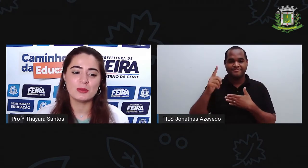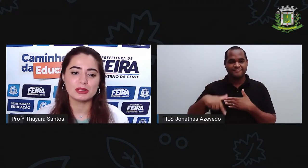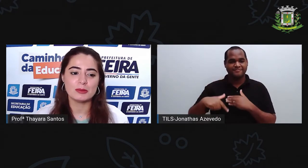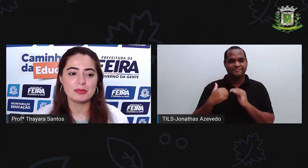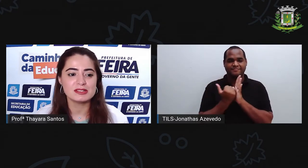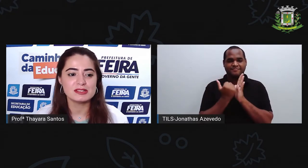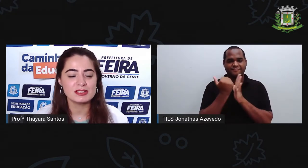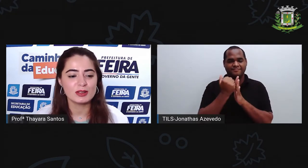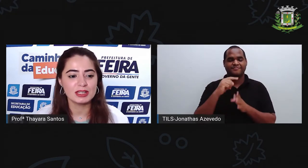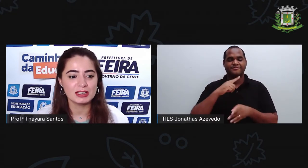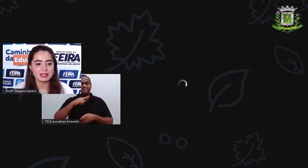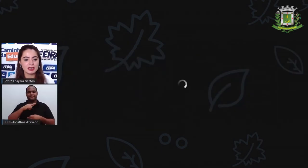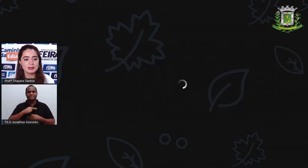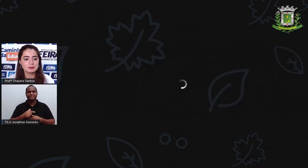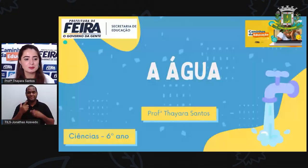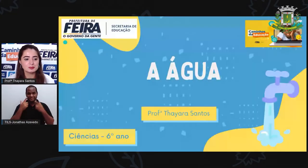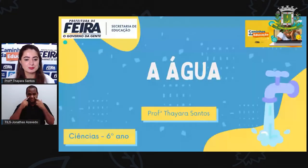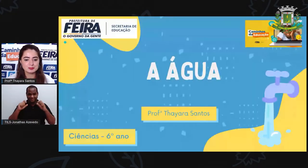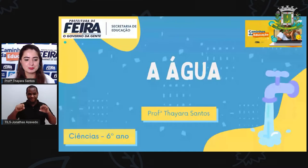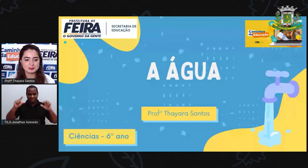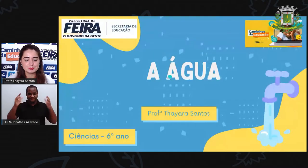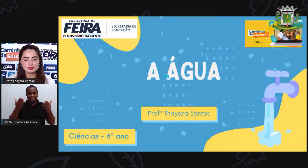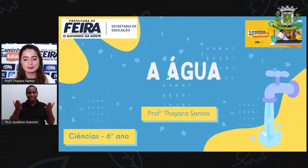aulas. Vou botar minha apresentação aqui na tela.